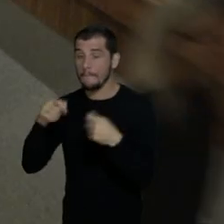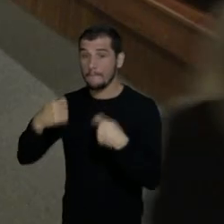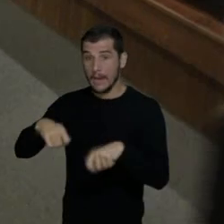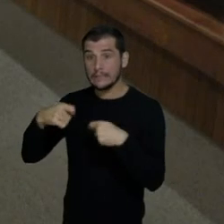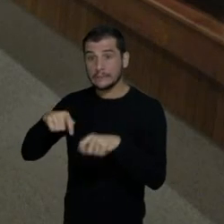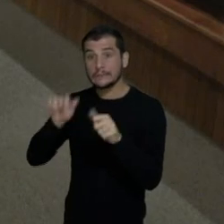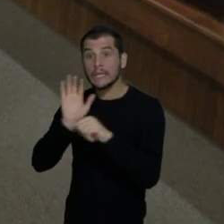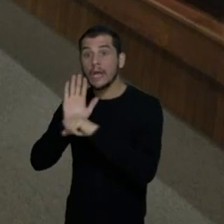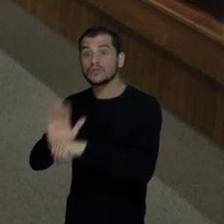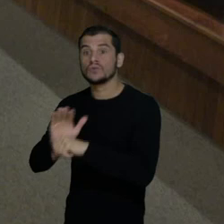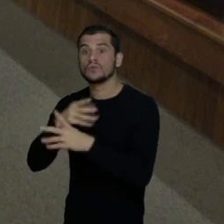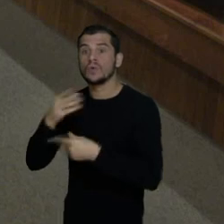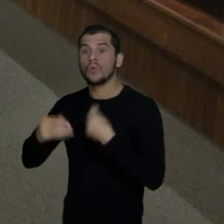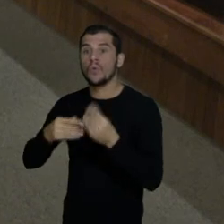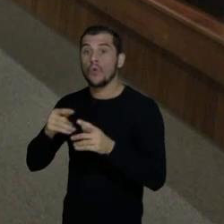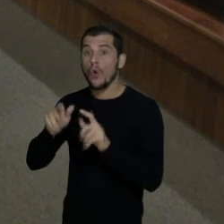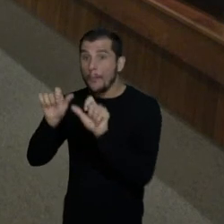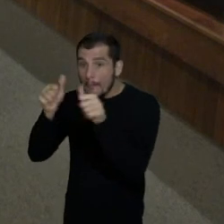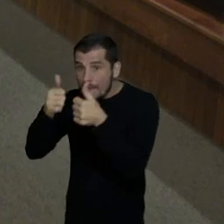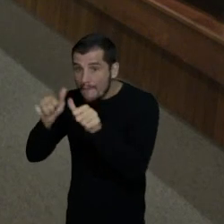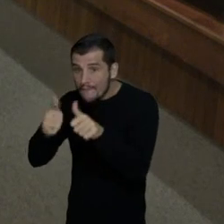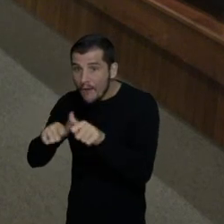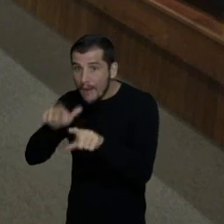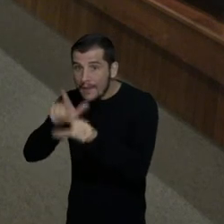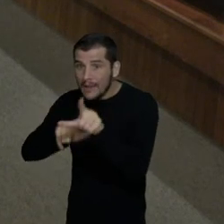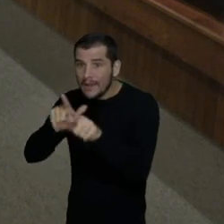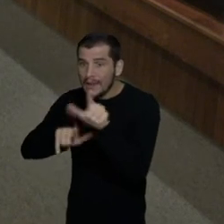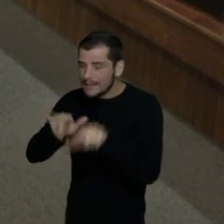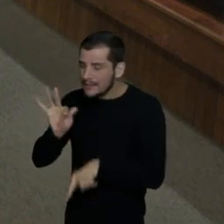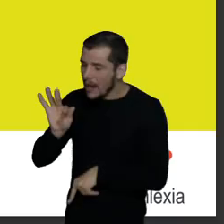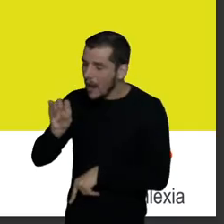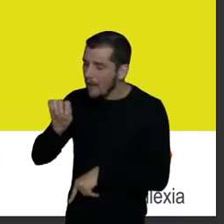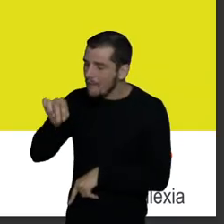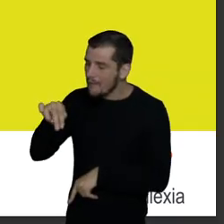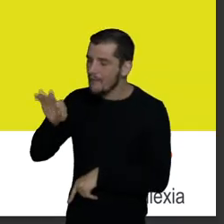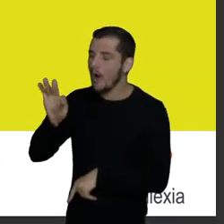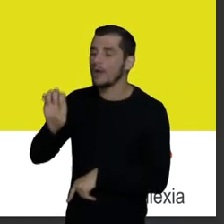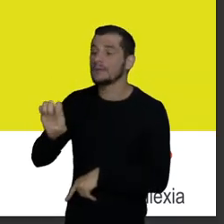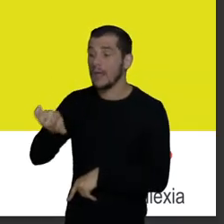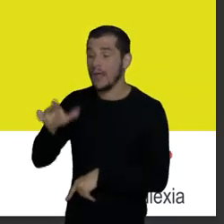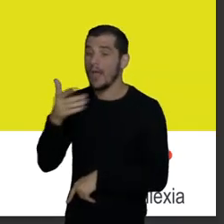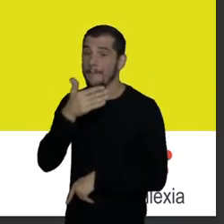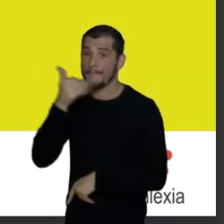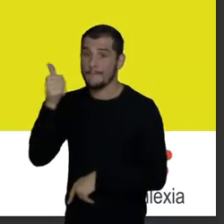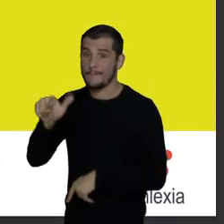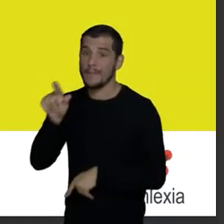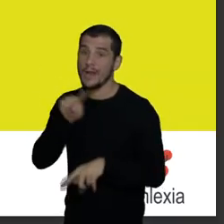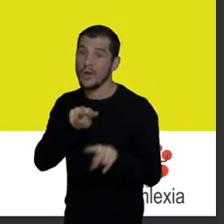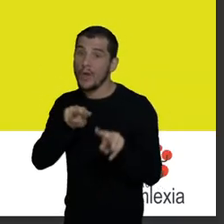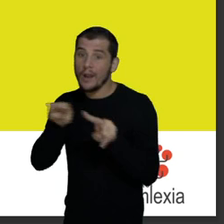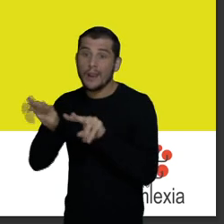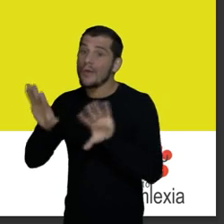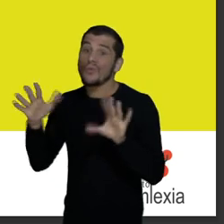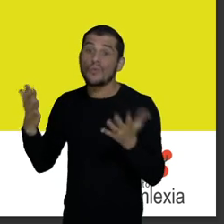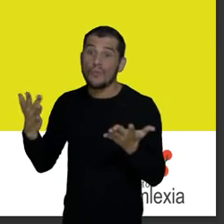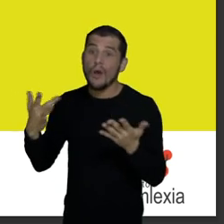na no processo de leitura dá contexto dá o tempo adequado Mas vamos falar de rotina e